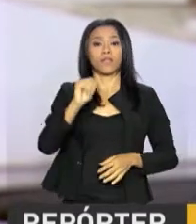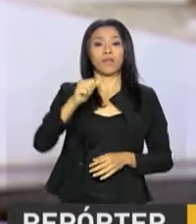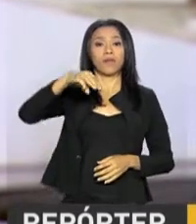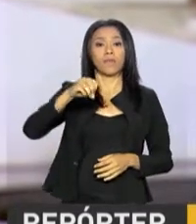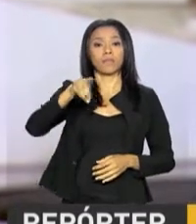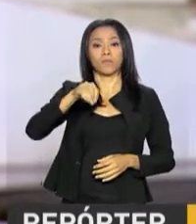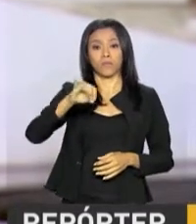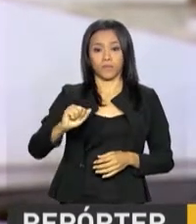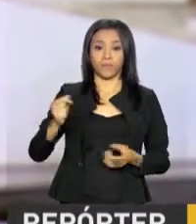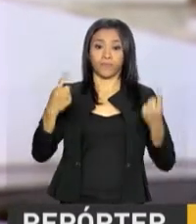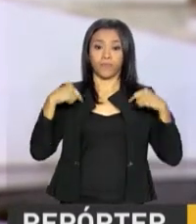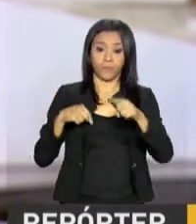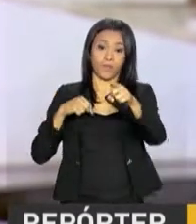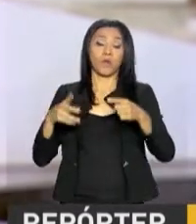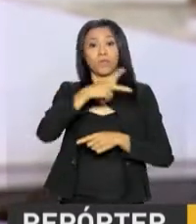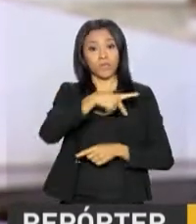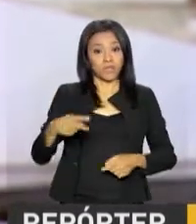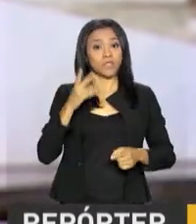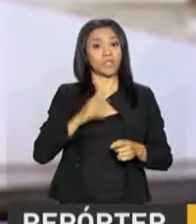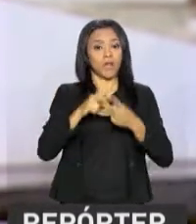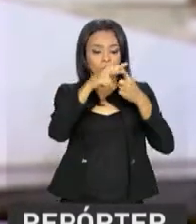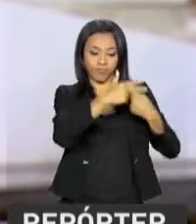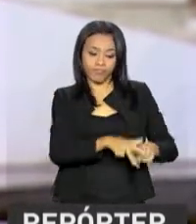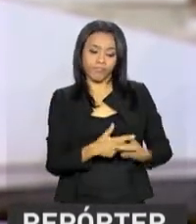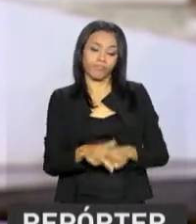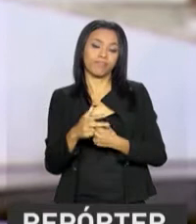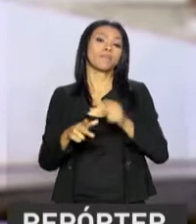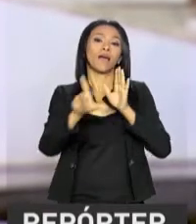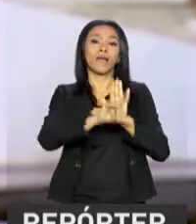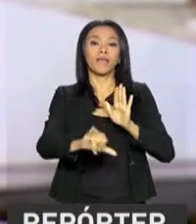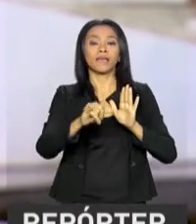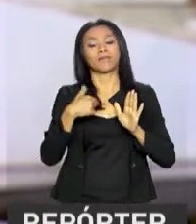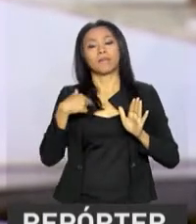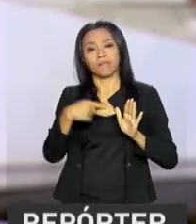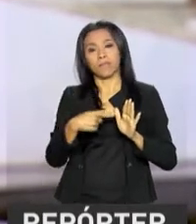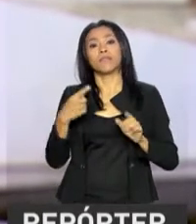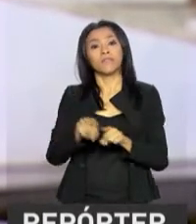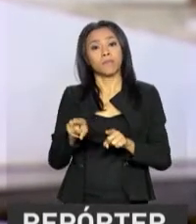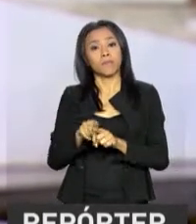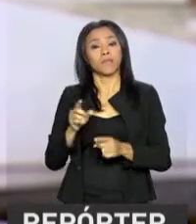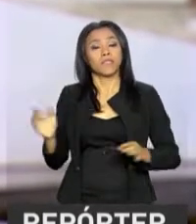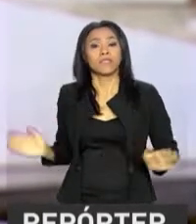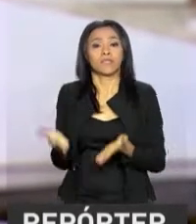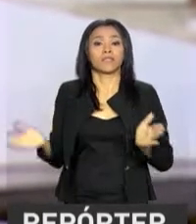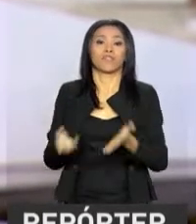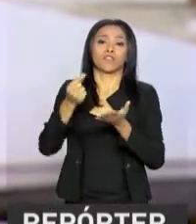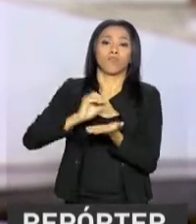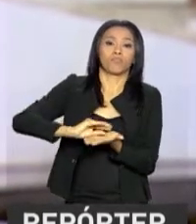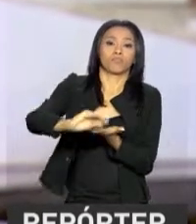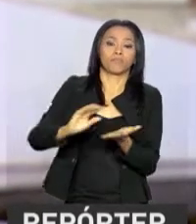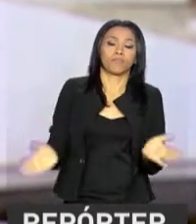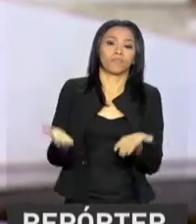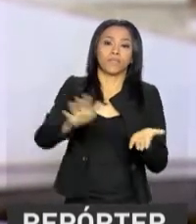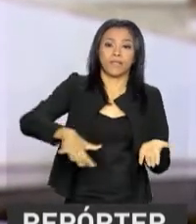de lei para modernizar o marco legal do saneamento no país e incentivar investimentos e lembrou de avanços que vêm